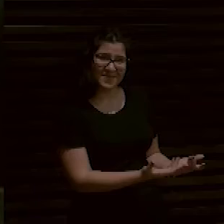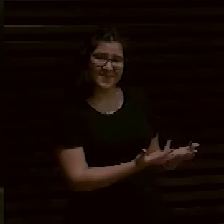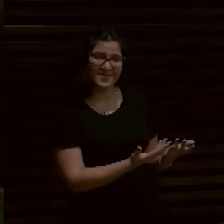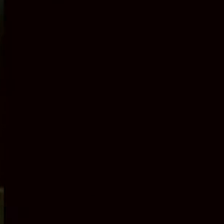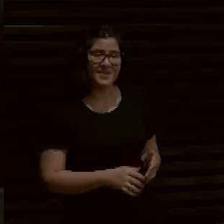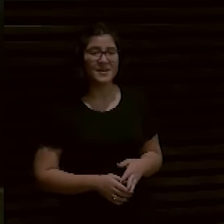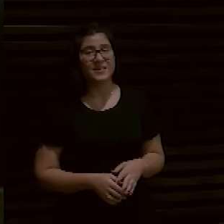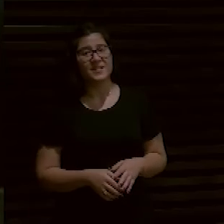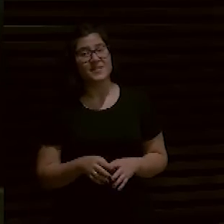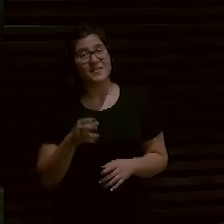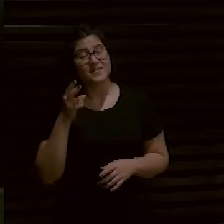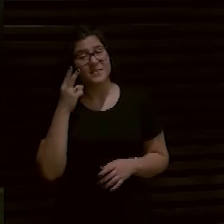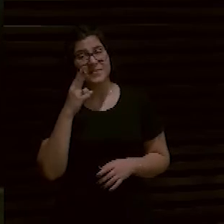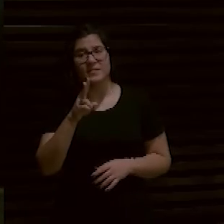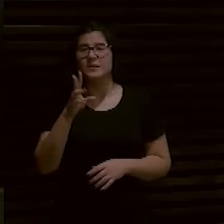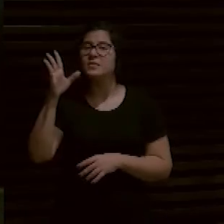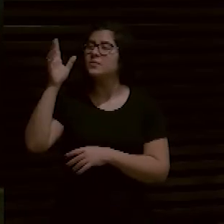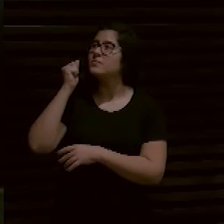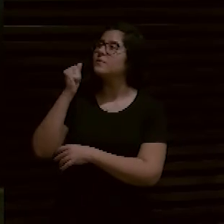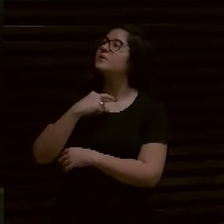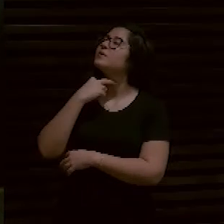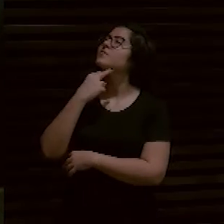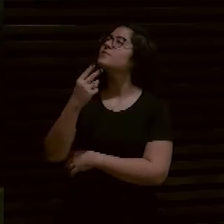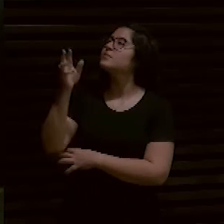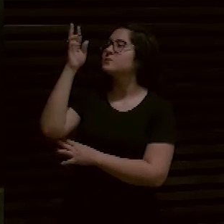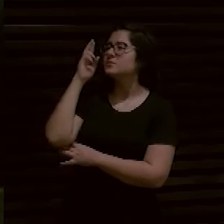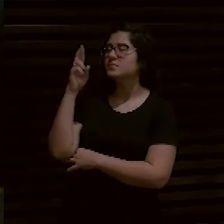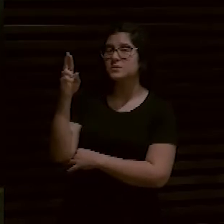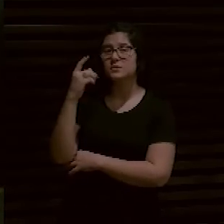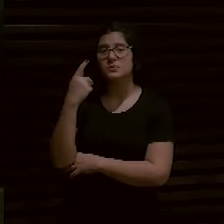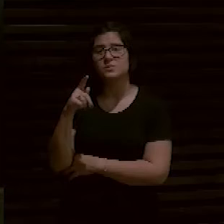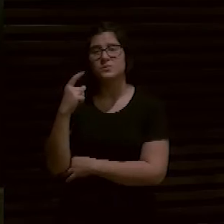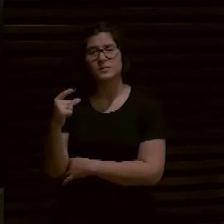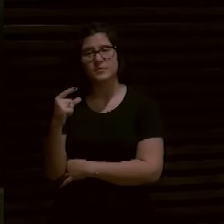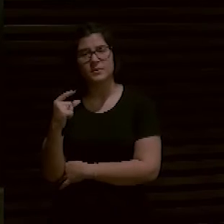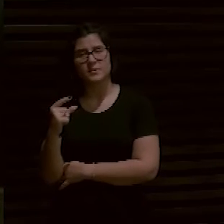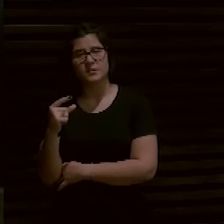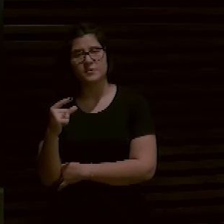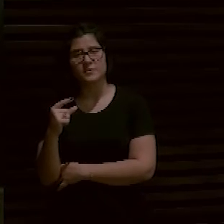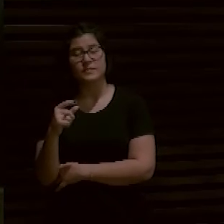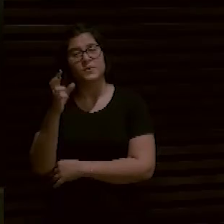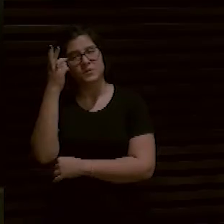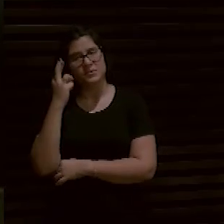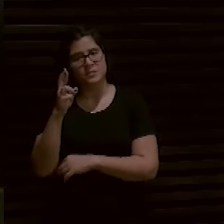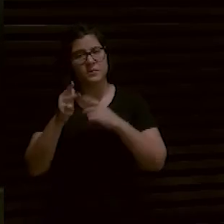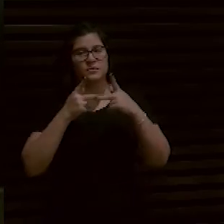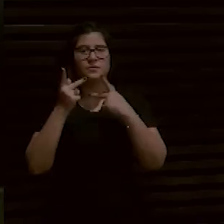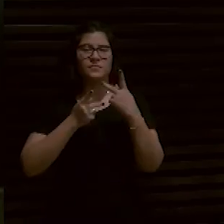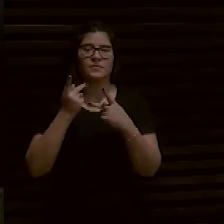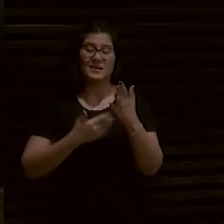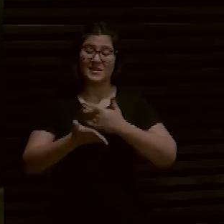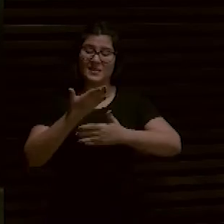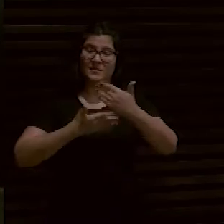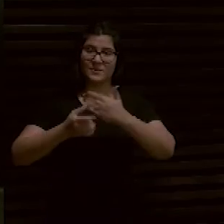Vai ouvir a voz do Senhor. Vai ouvir a sua palavra, que o Senhor fala por meio dela